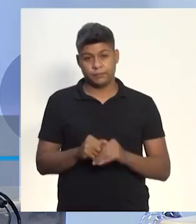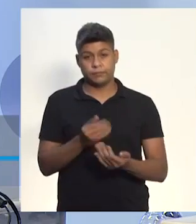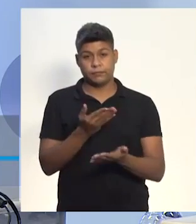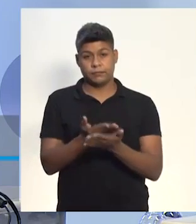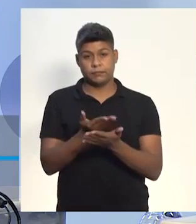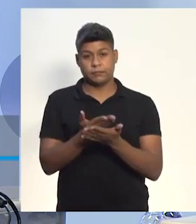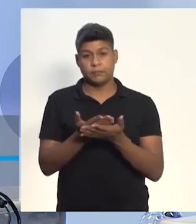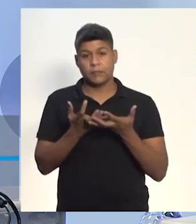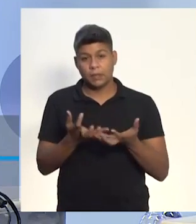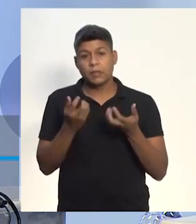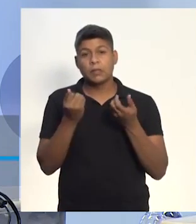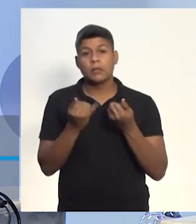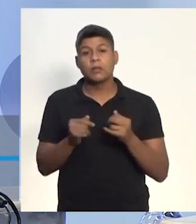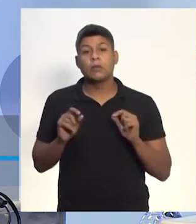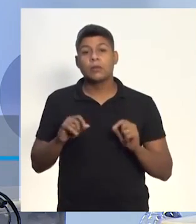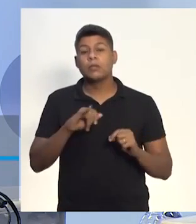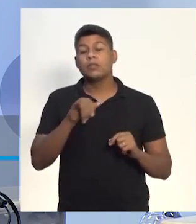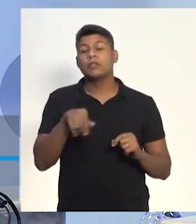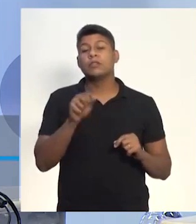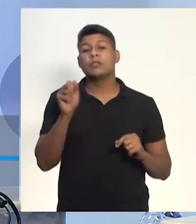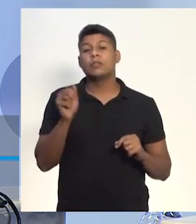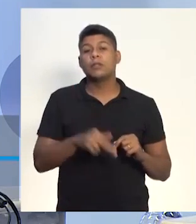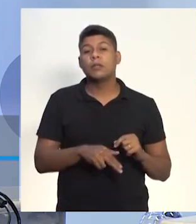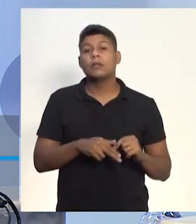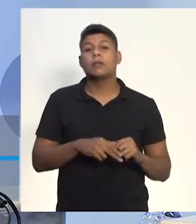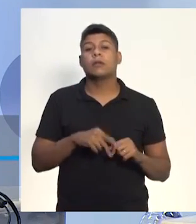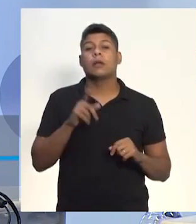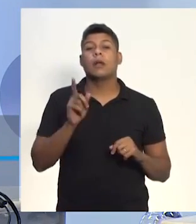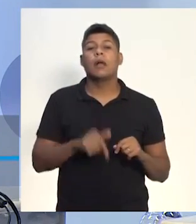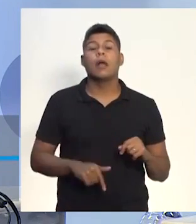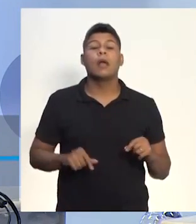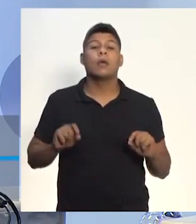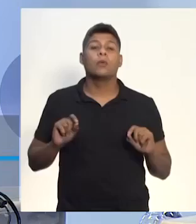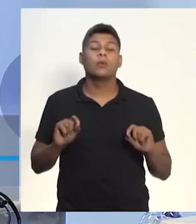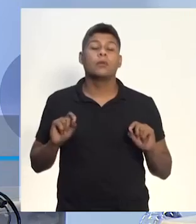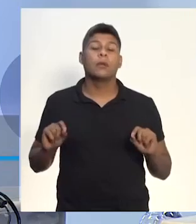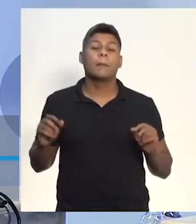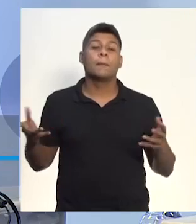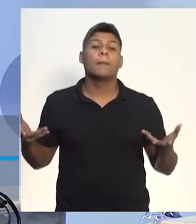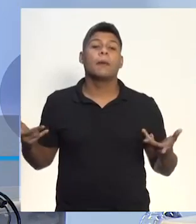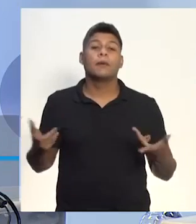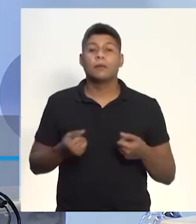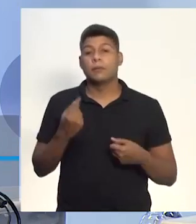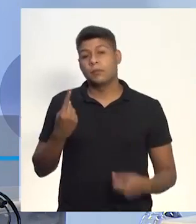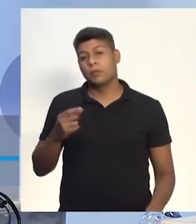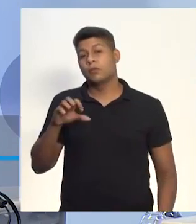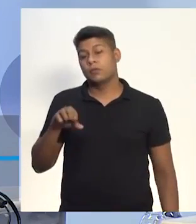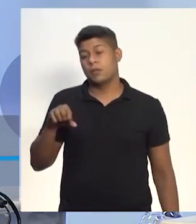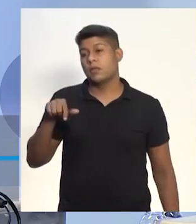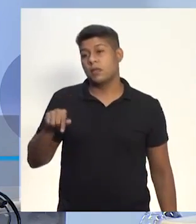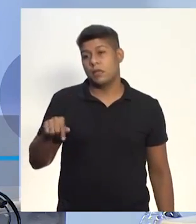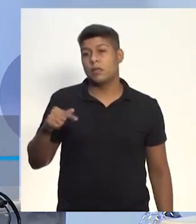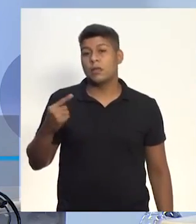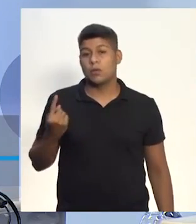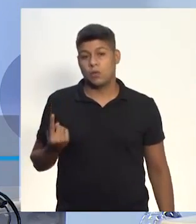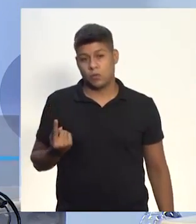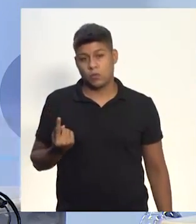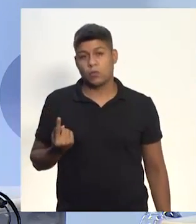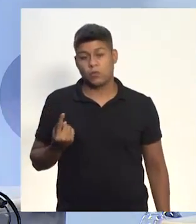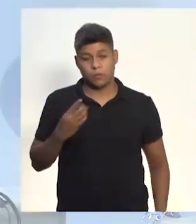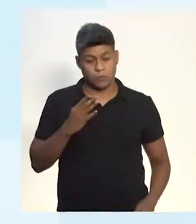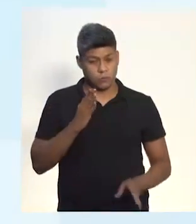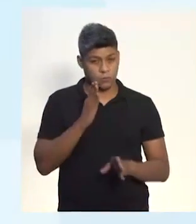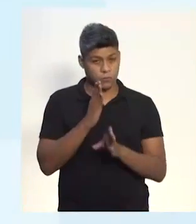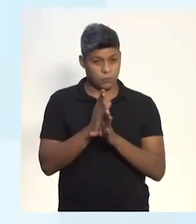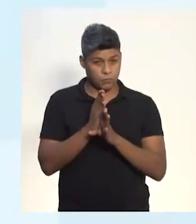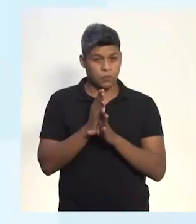aula, queria contar para vocês que Jean Valjean é tão célebre que em 1971, né, quando foi